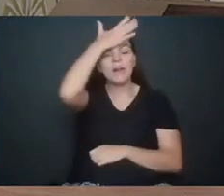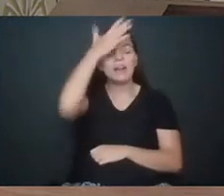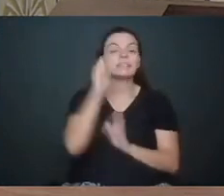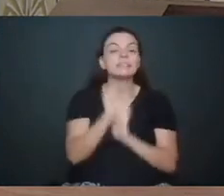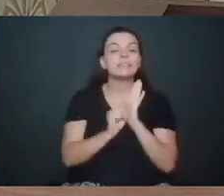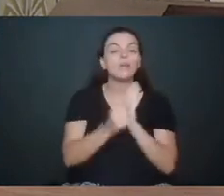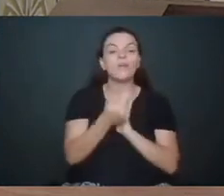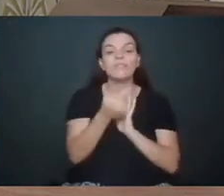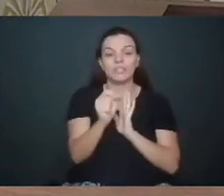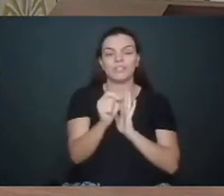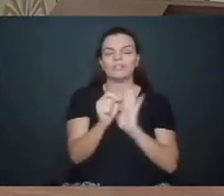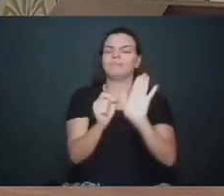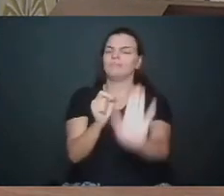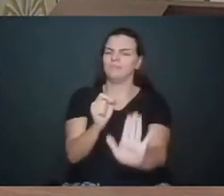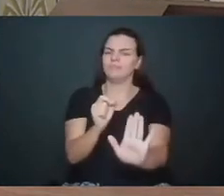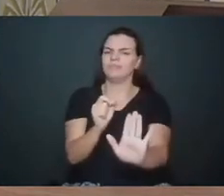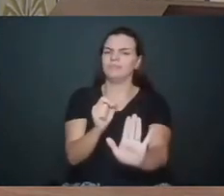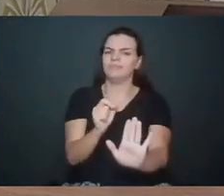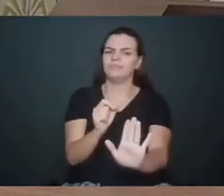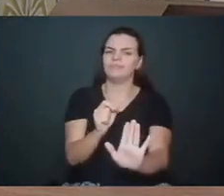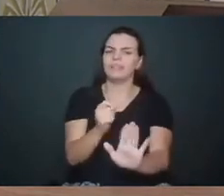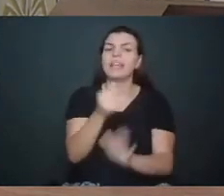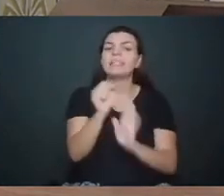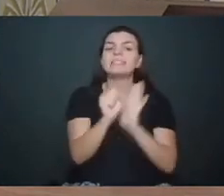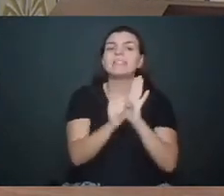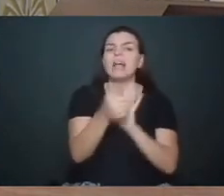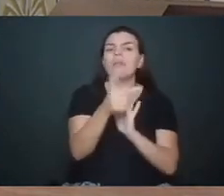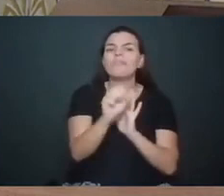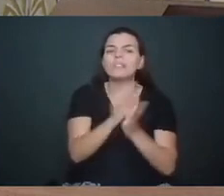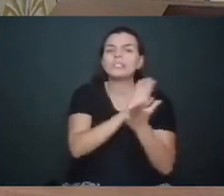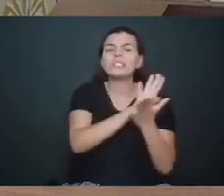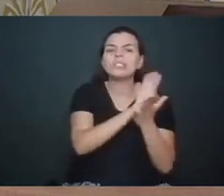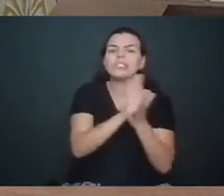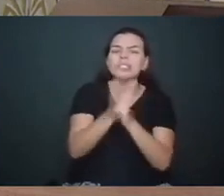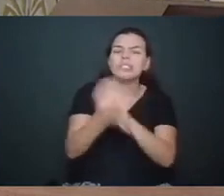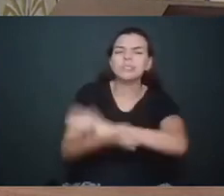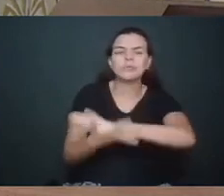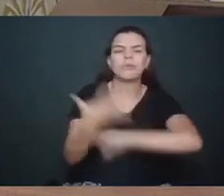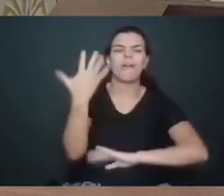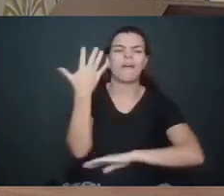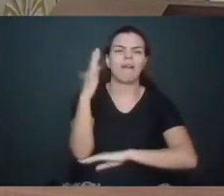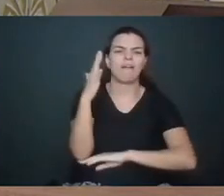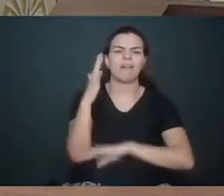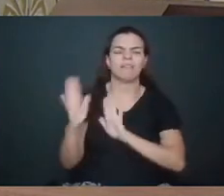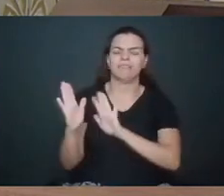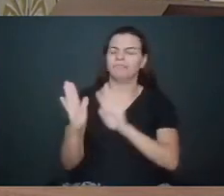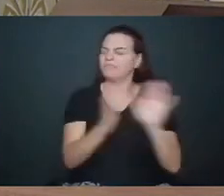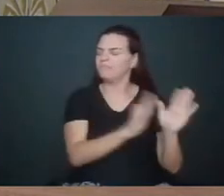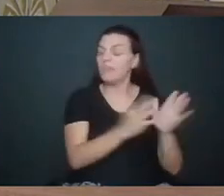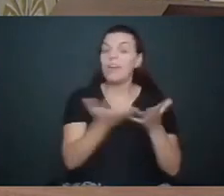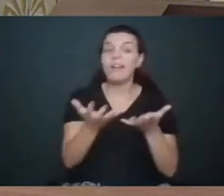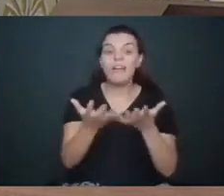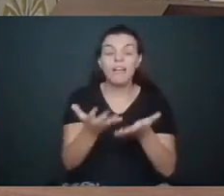fale mais. Século XX destruiu a araucária. Nós queremos século XXI, começou a